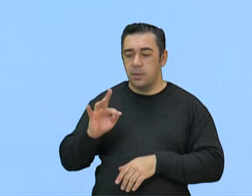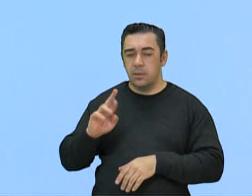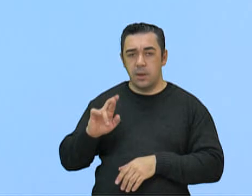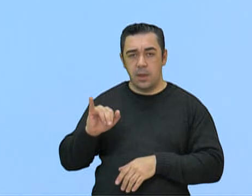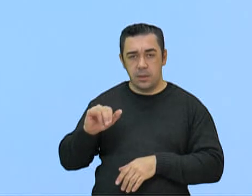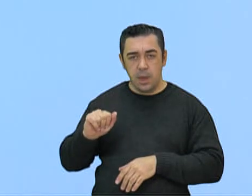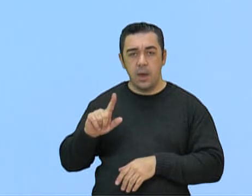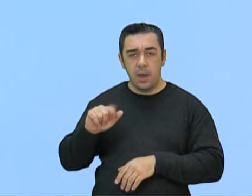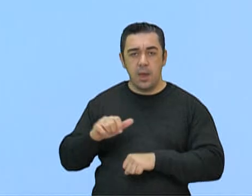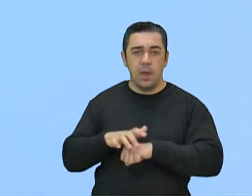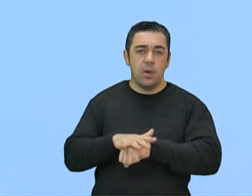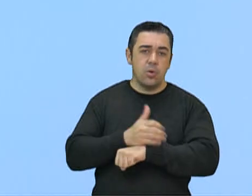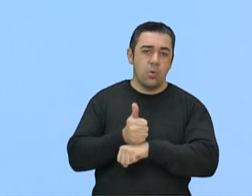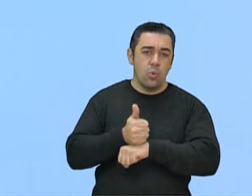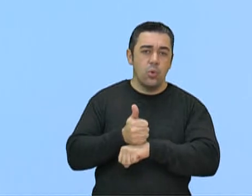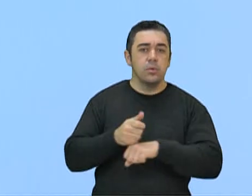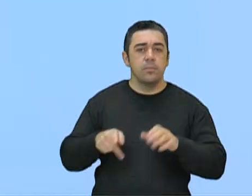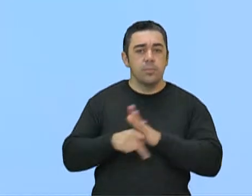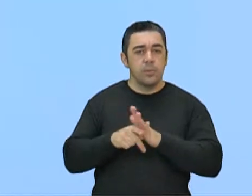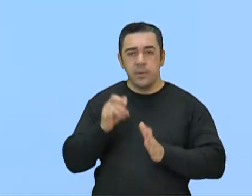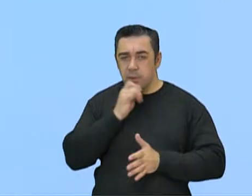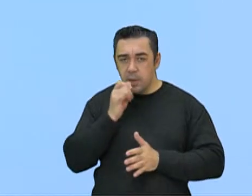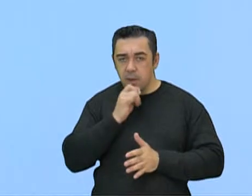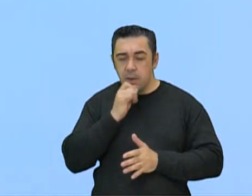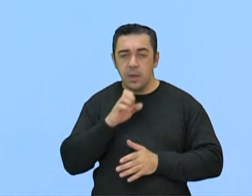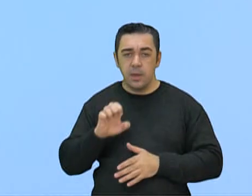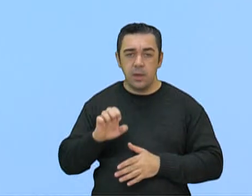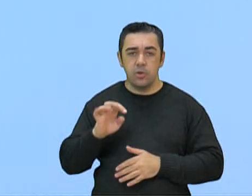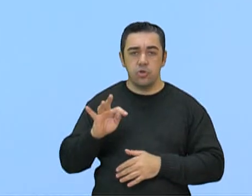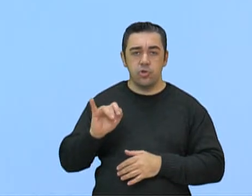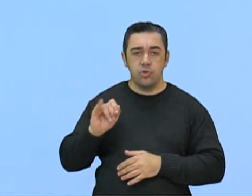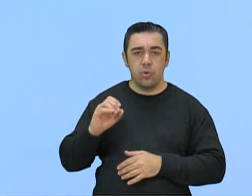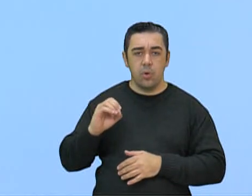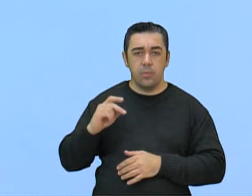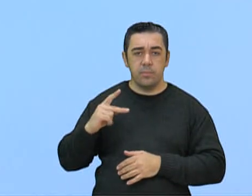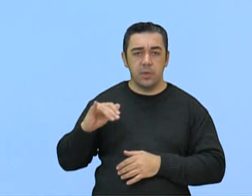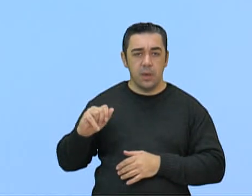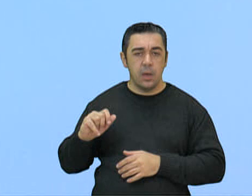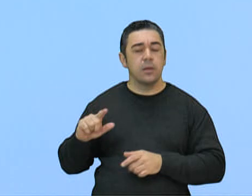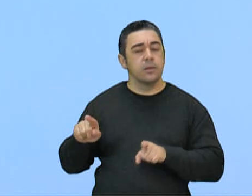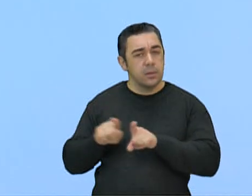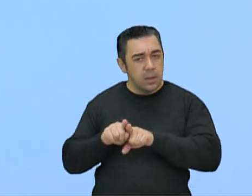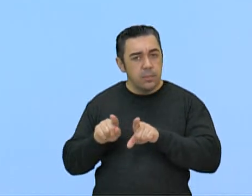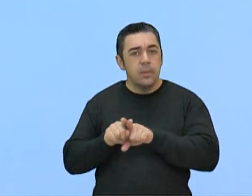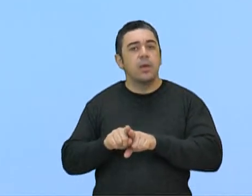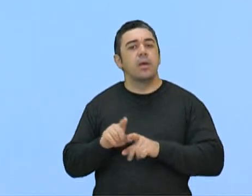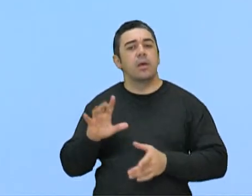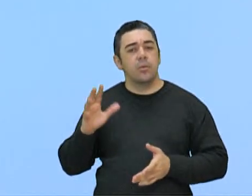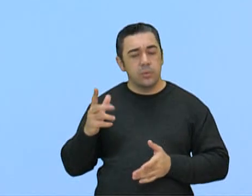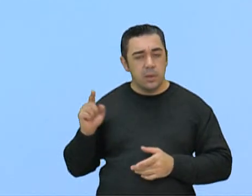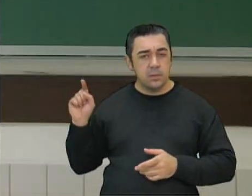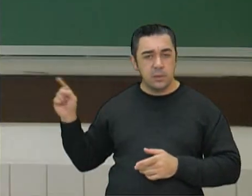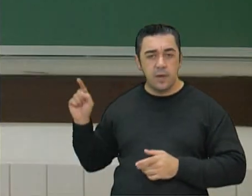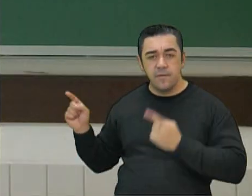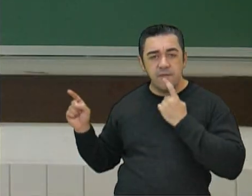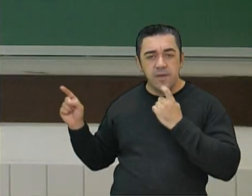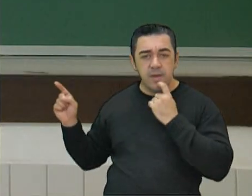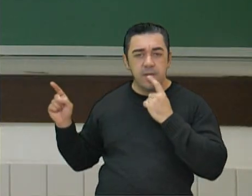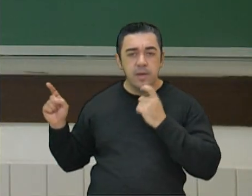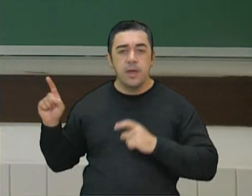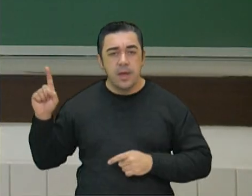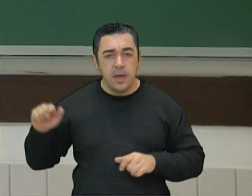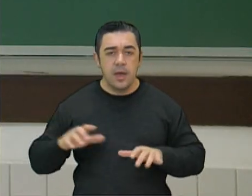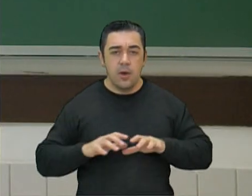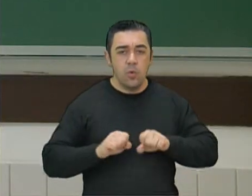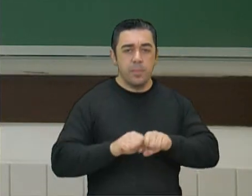uma colônia da Itália. Então você tem a Etiópia, também uma colônia italiana. Então, esses territórios em vermelho, parte